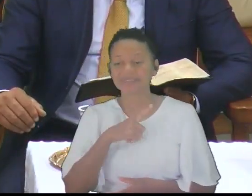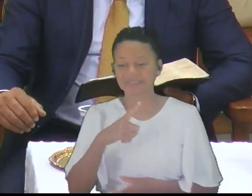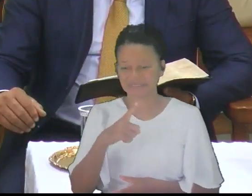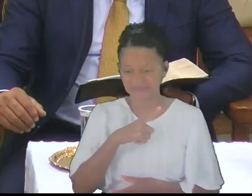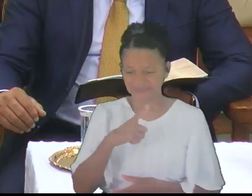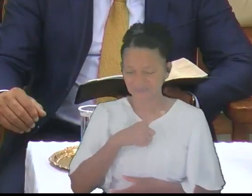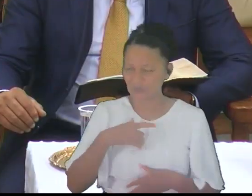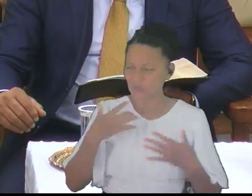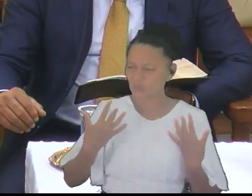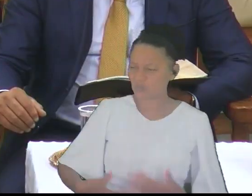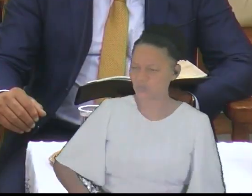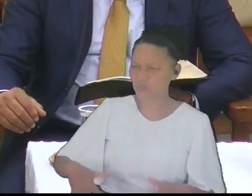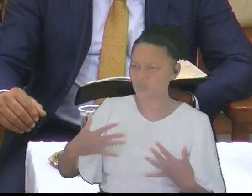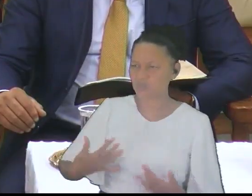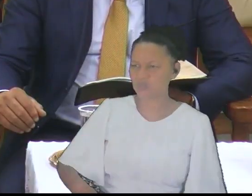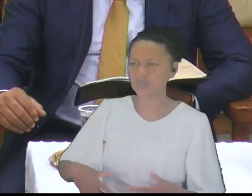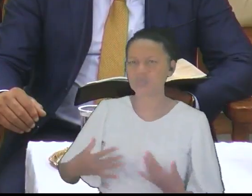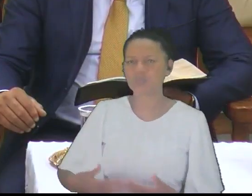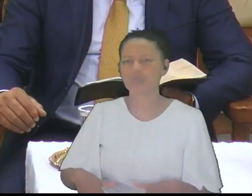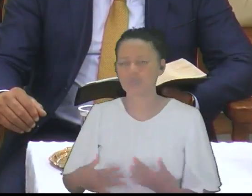um grande o que, irmão?